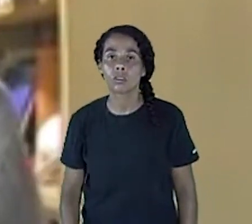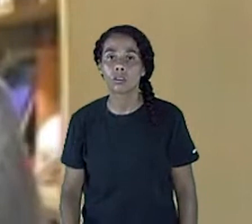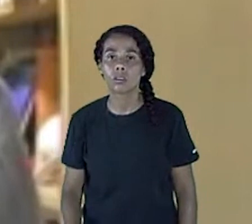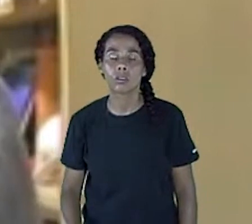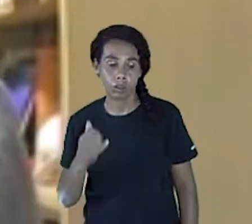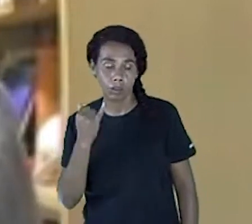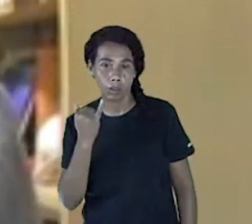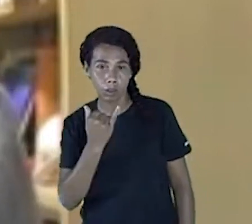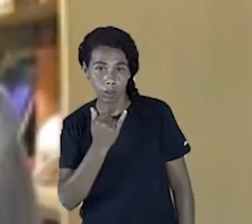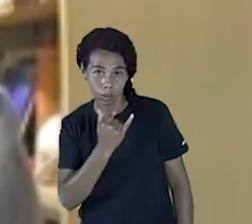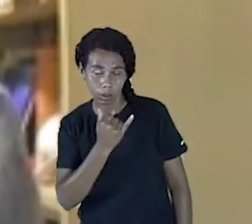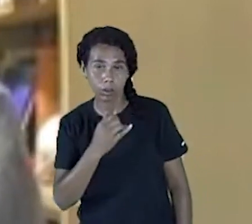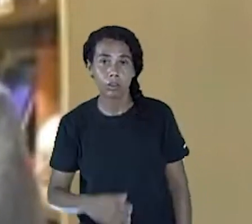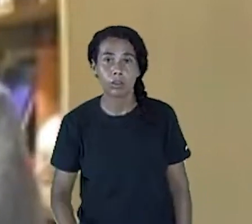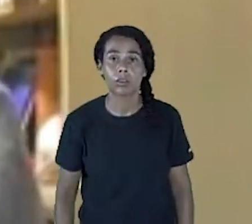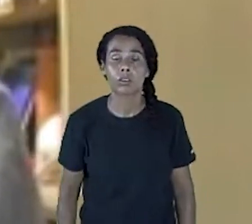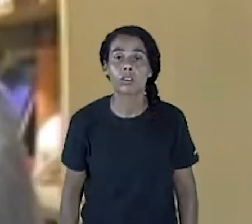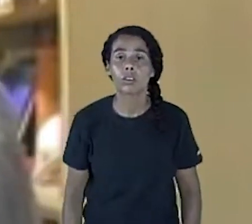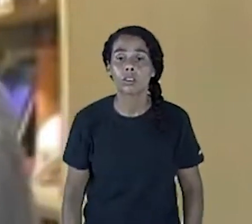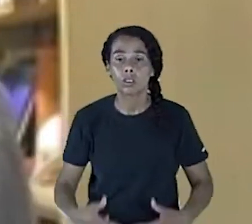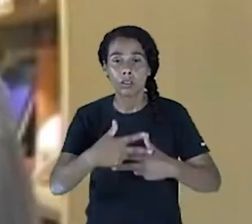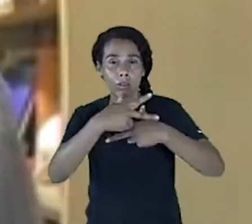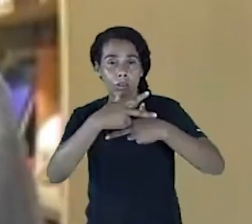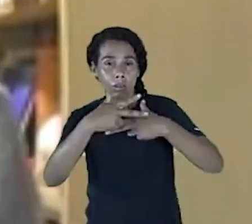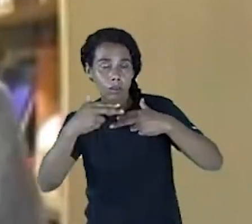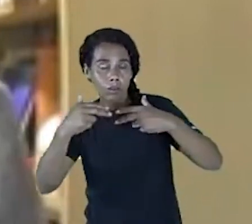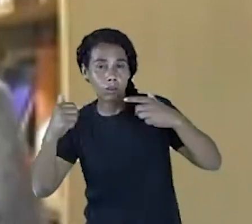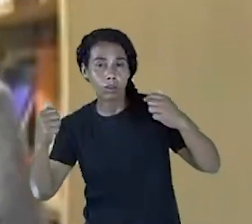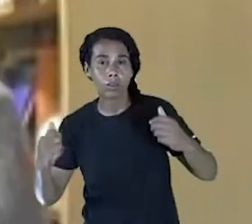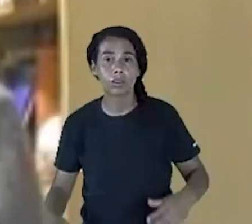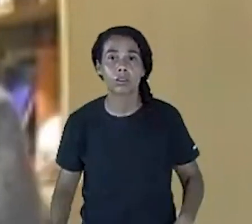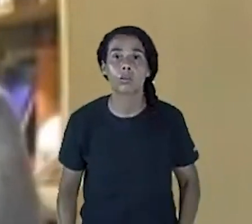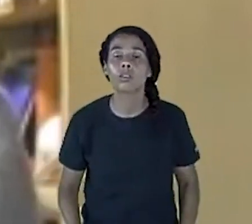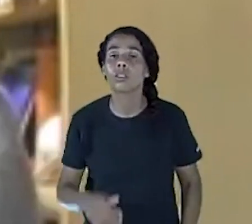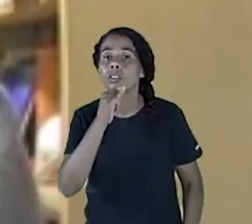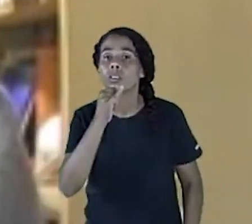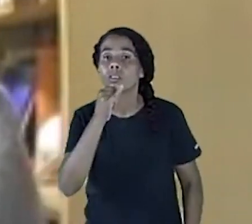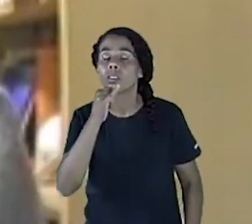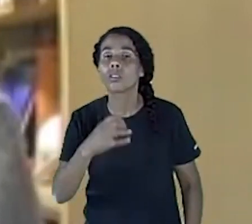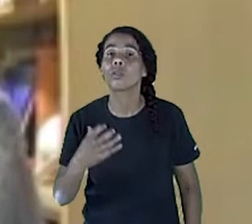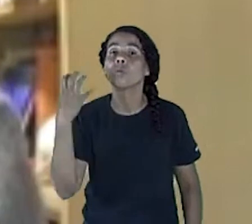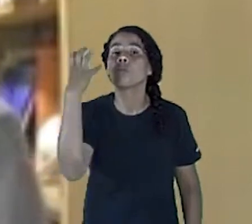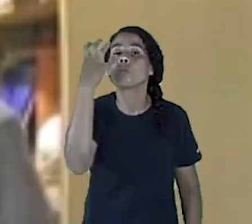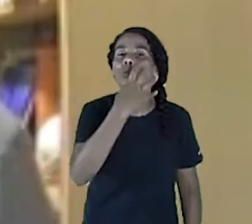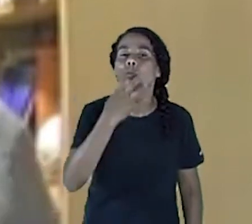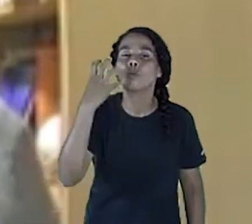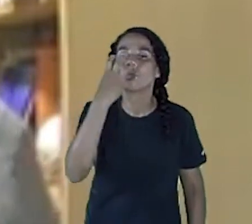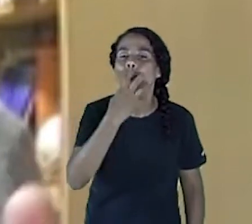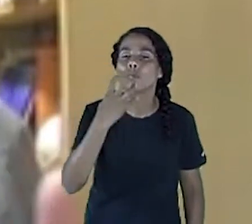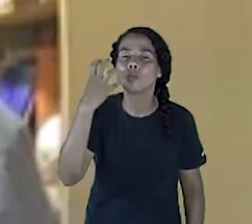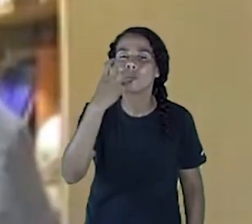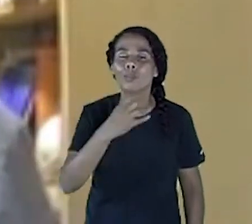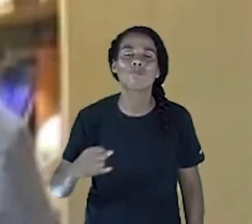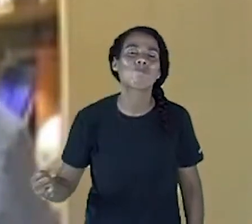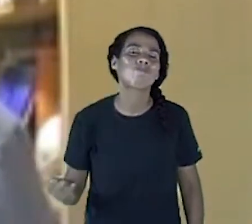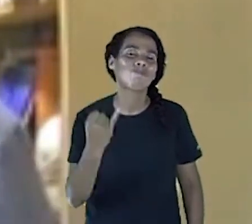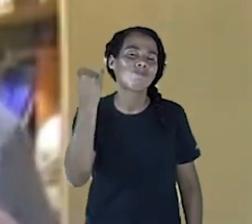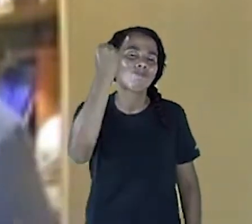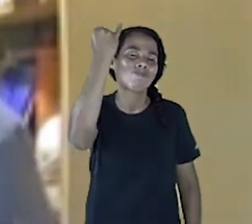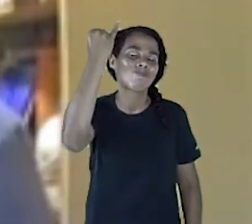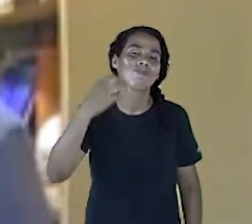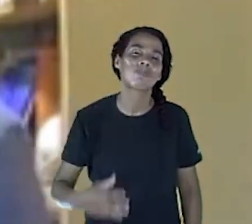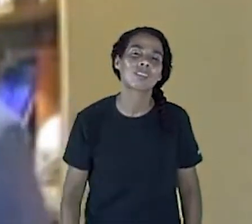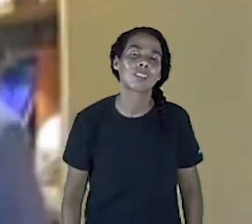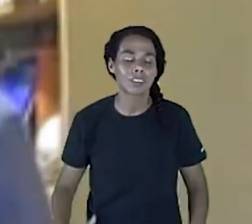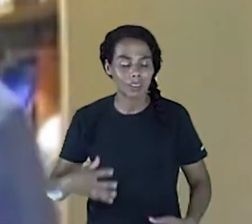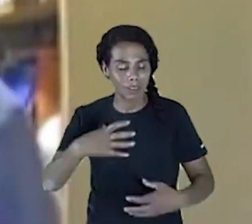profundas dentro da história da música popular brasileira, e por isso eu fiz o livro Gil Luminoso, a Poética do Ser,